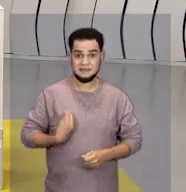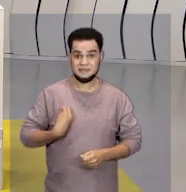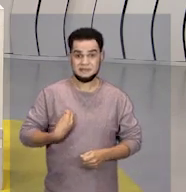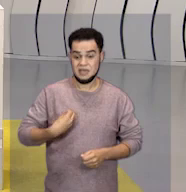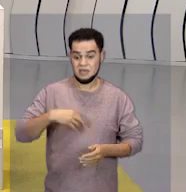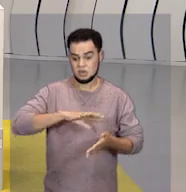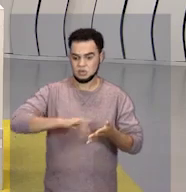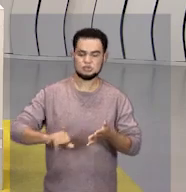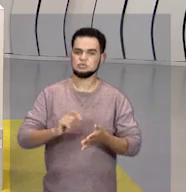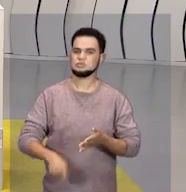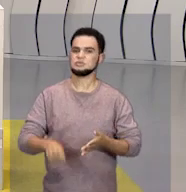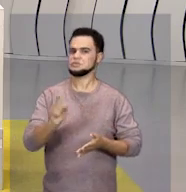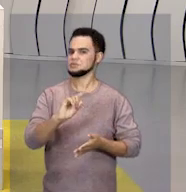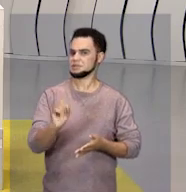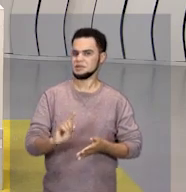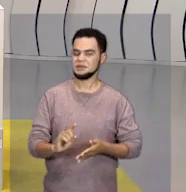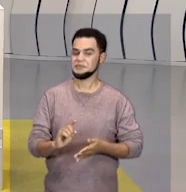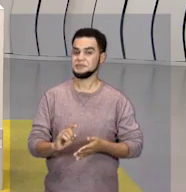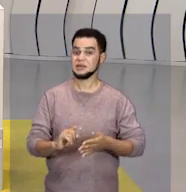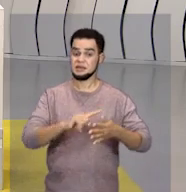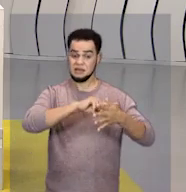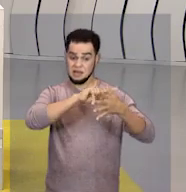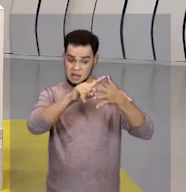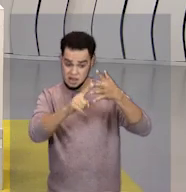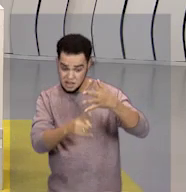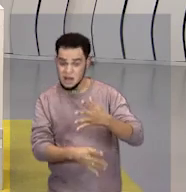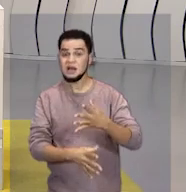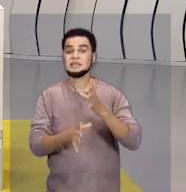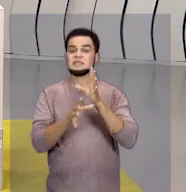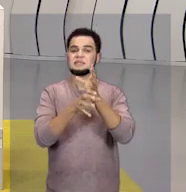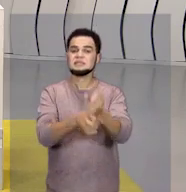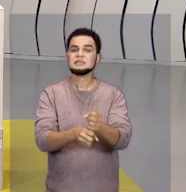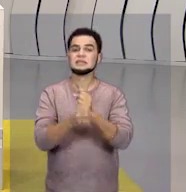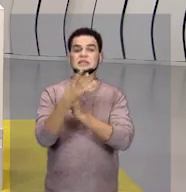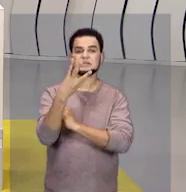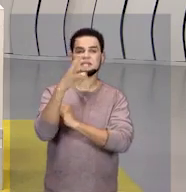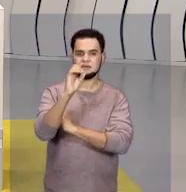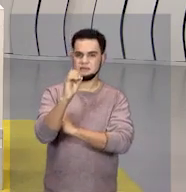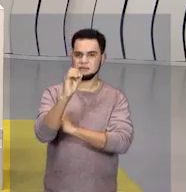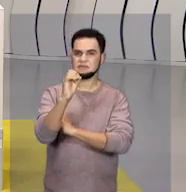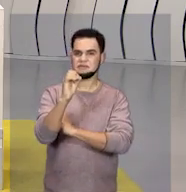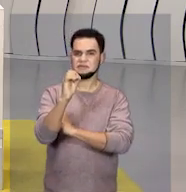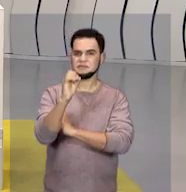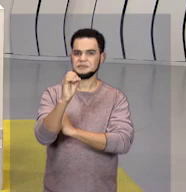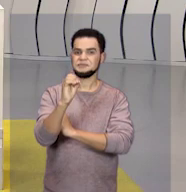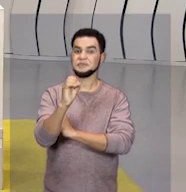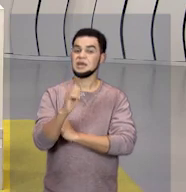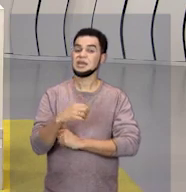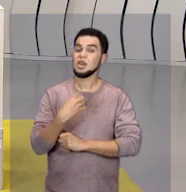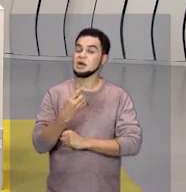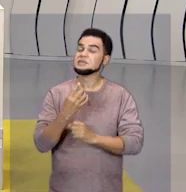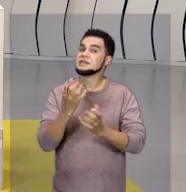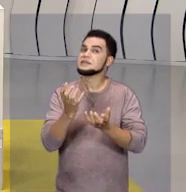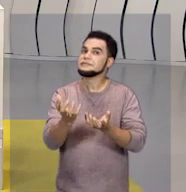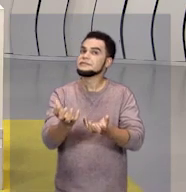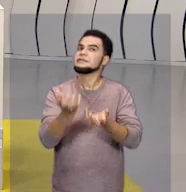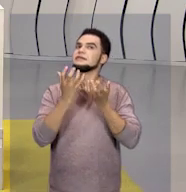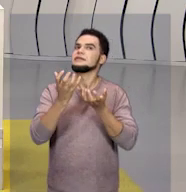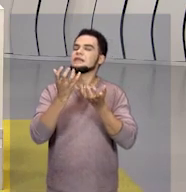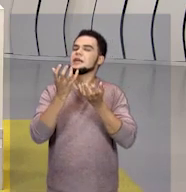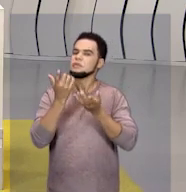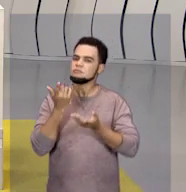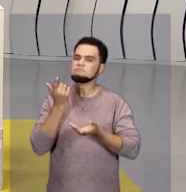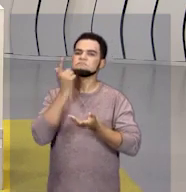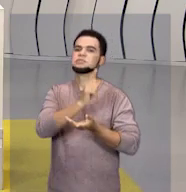gente saiba que os 30 direitos humanos são direitos que a gente objetiva alcançar. Então,